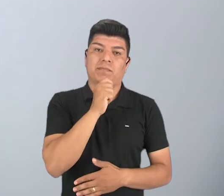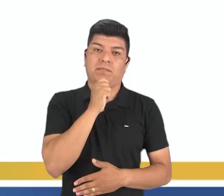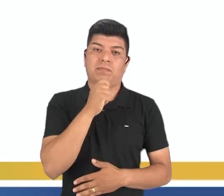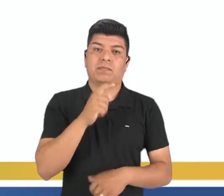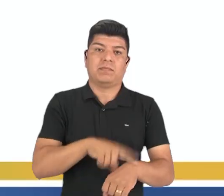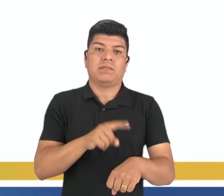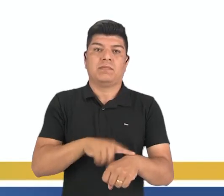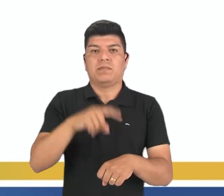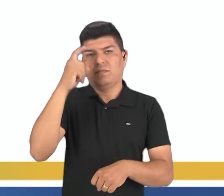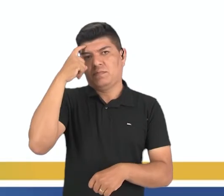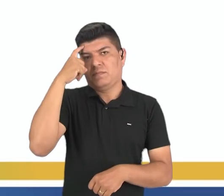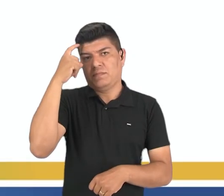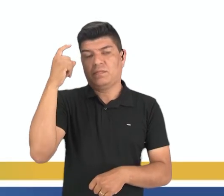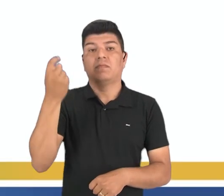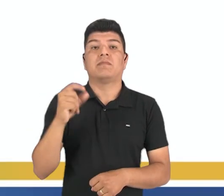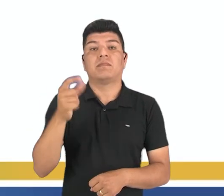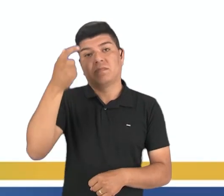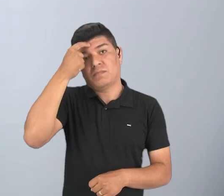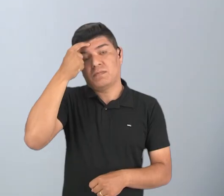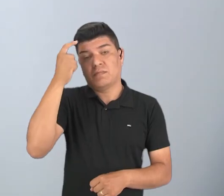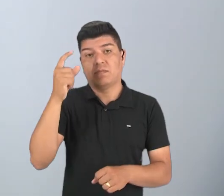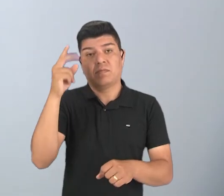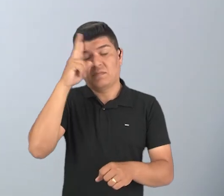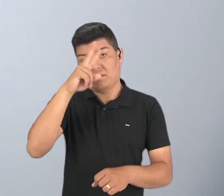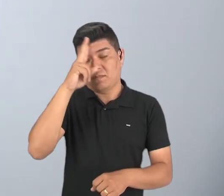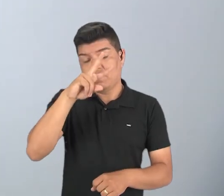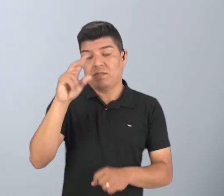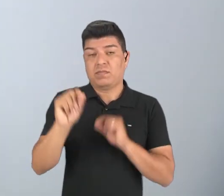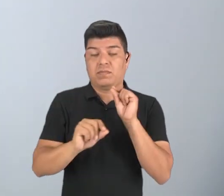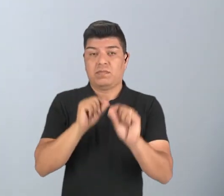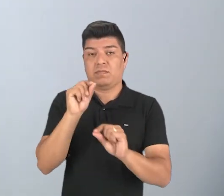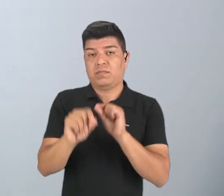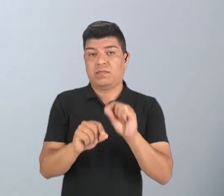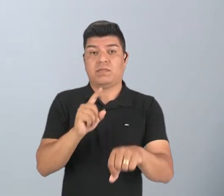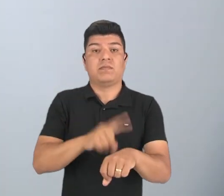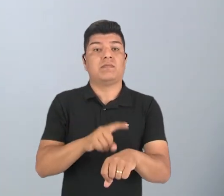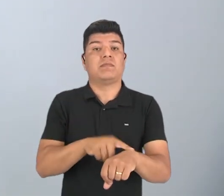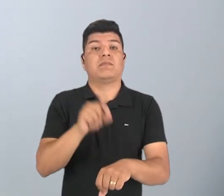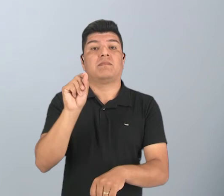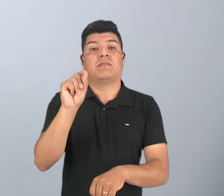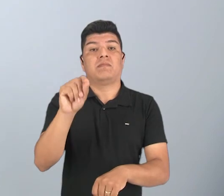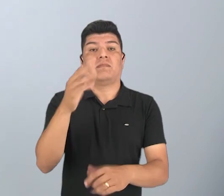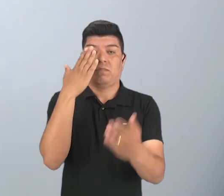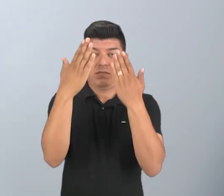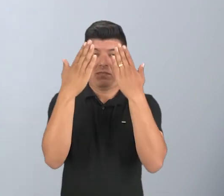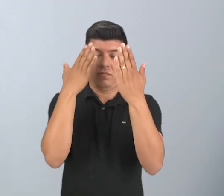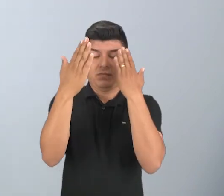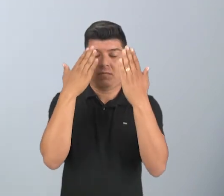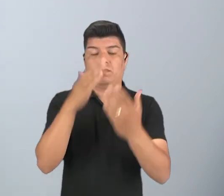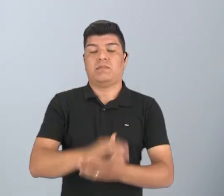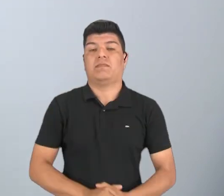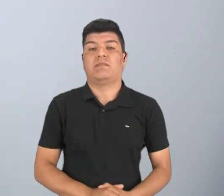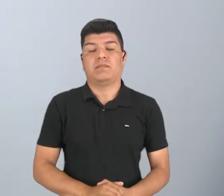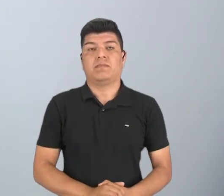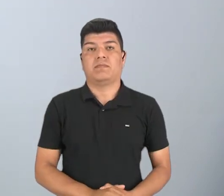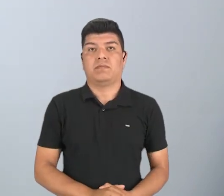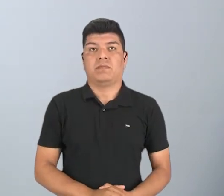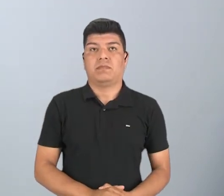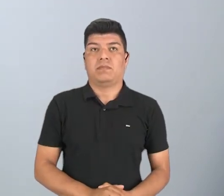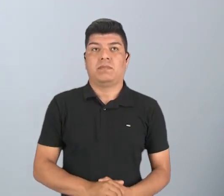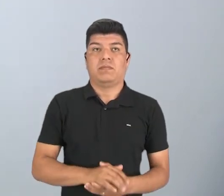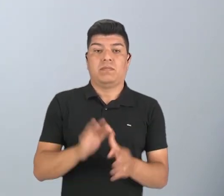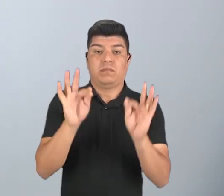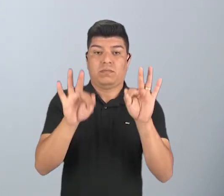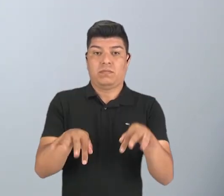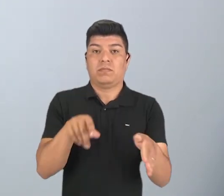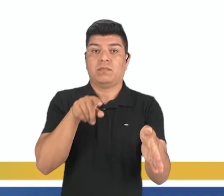tempo dessa memória literária, só lembrando, já que se trata de uma memória, o tempo ele é psicológico. E a